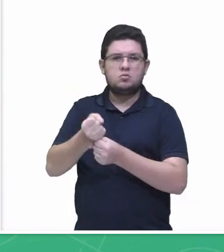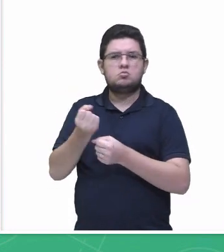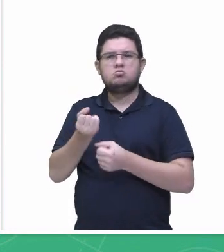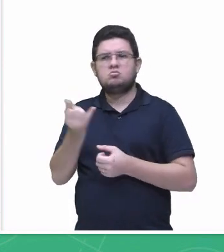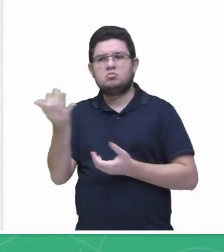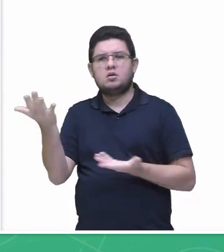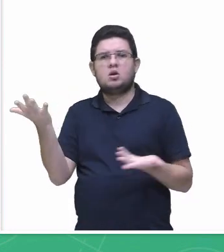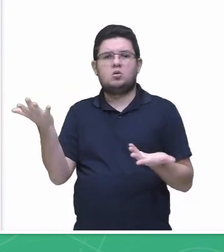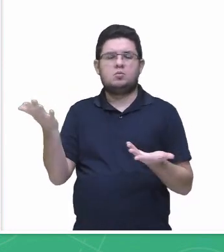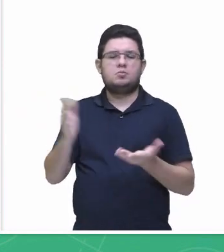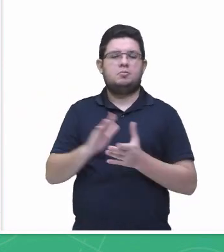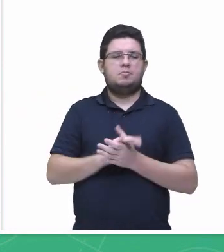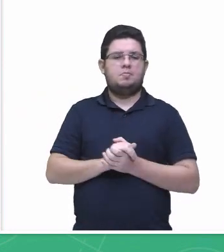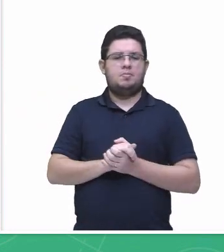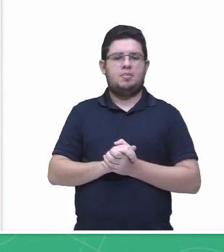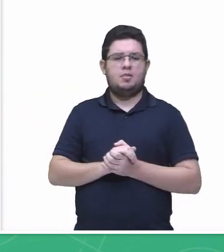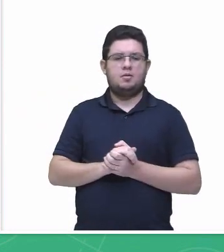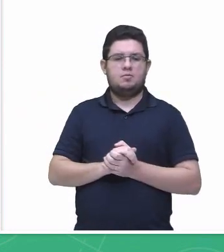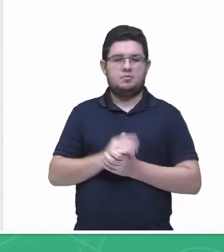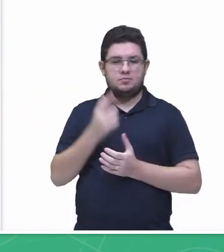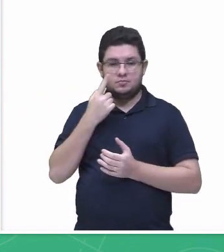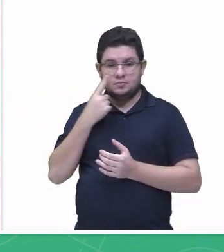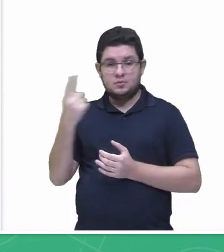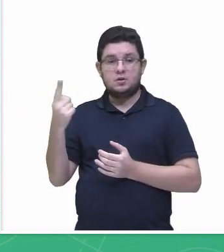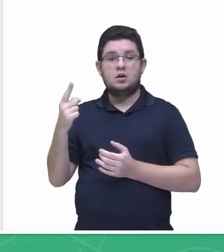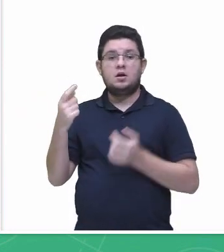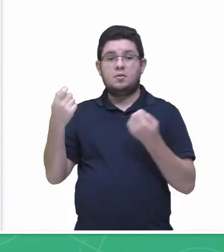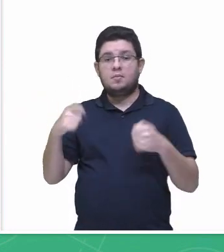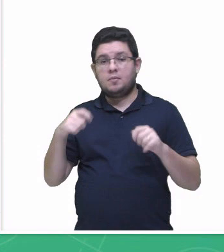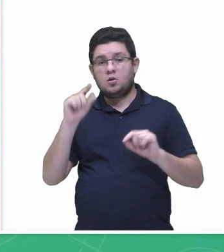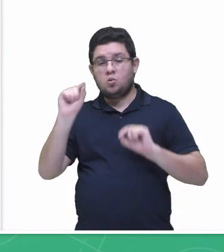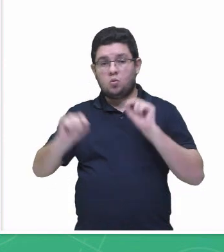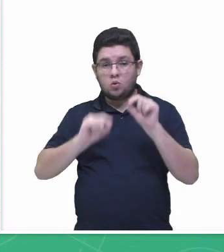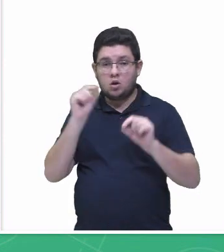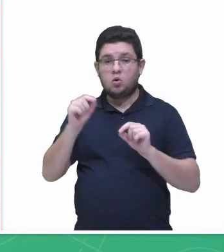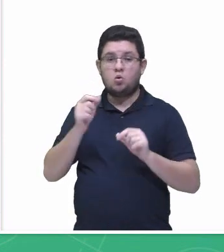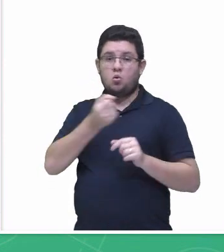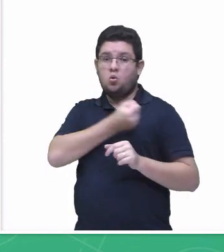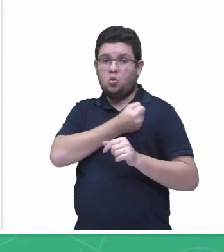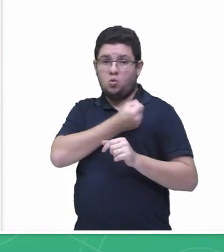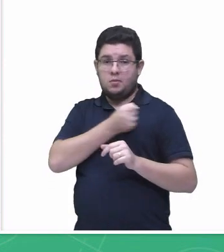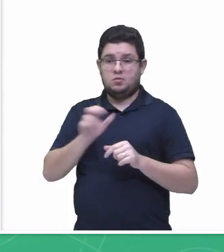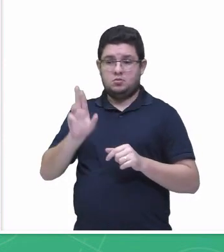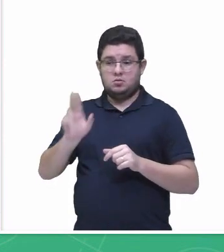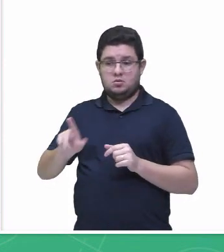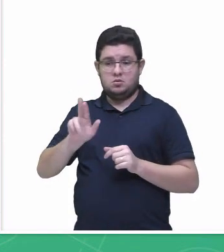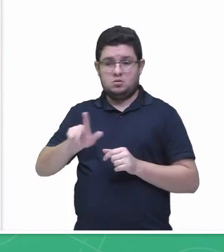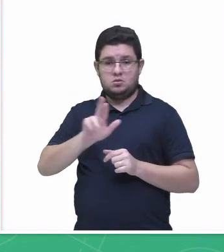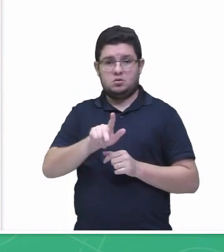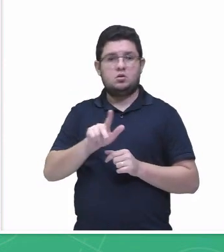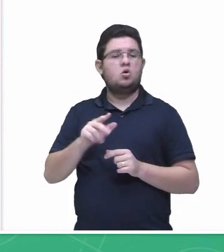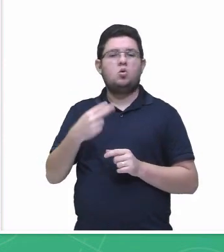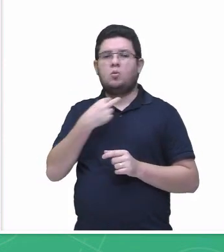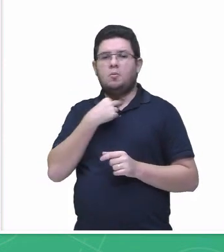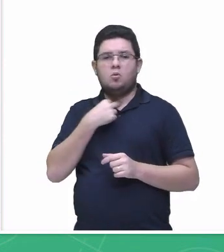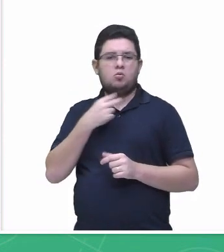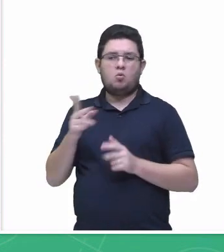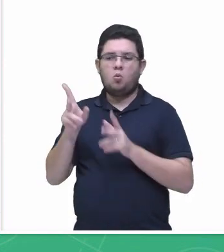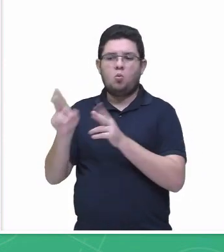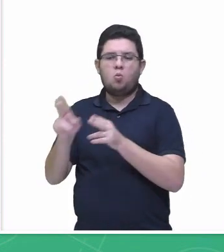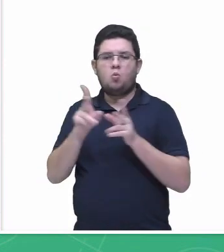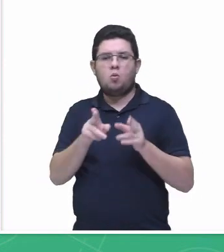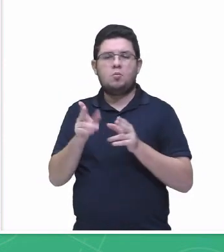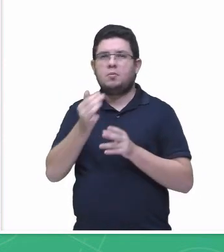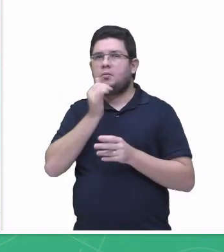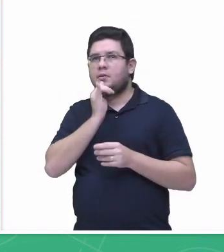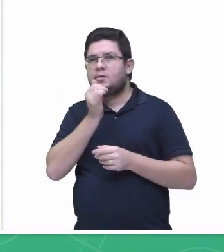número, têm que ser distintos. O que isso quer dizer? Quer dizer que eu não posso ter algarismo que se repita. Por exemplo, de